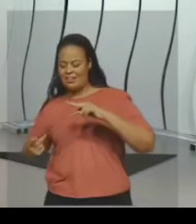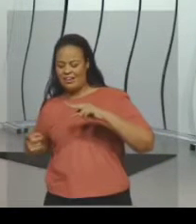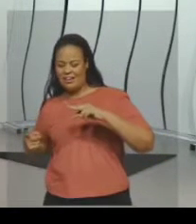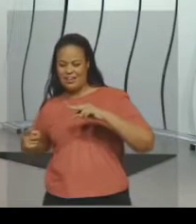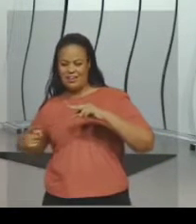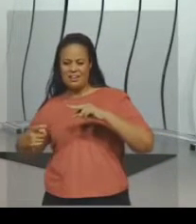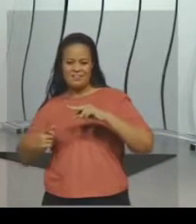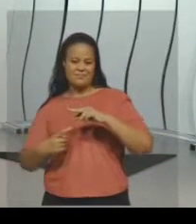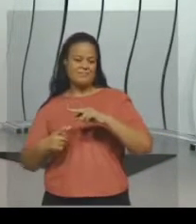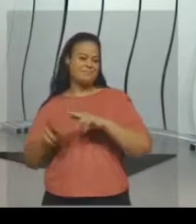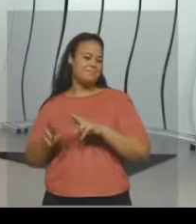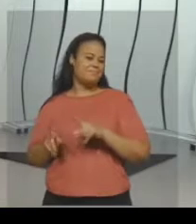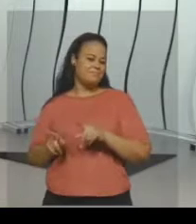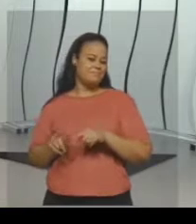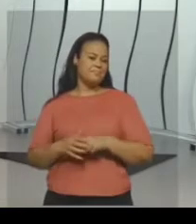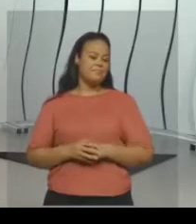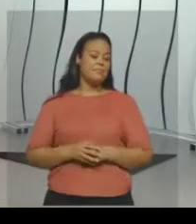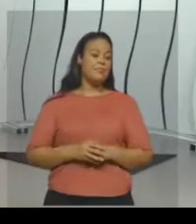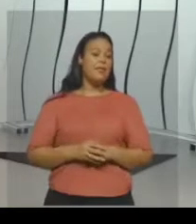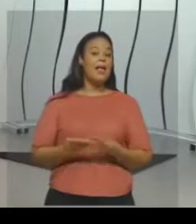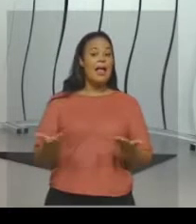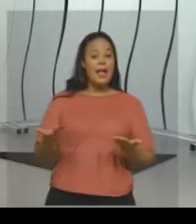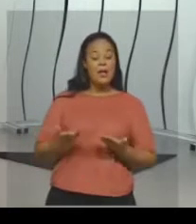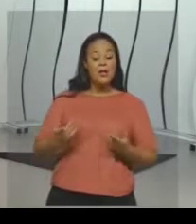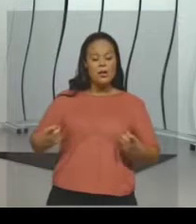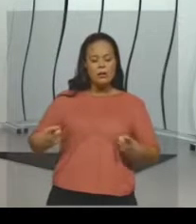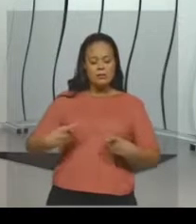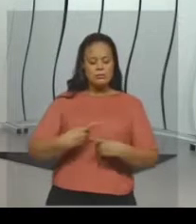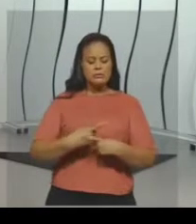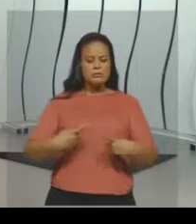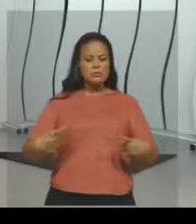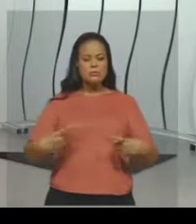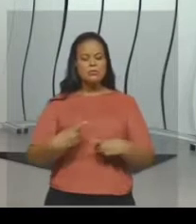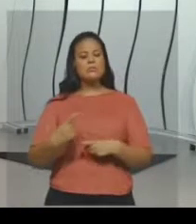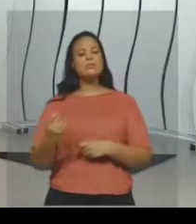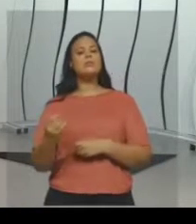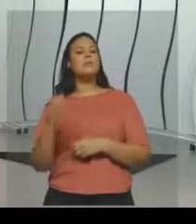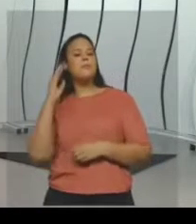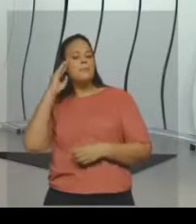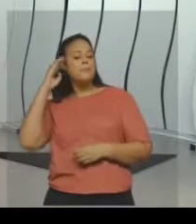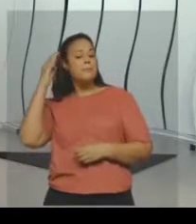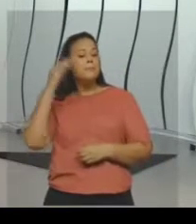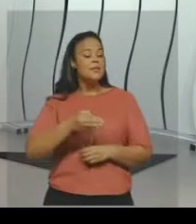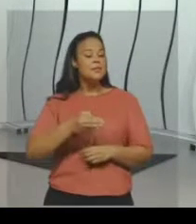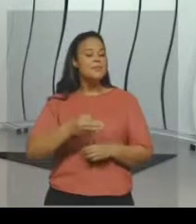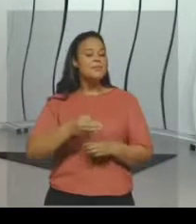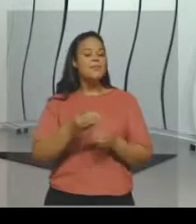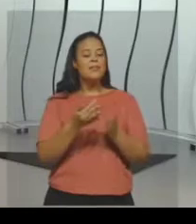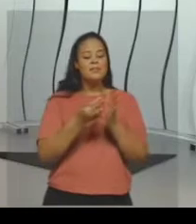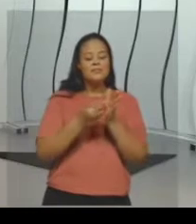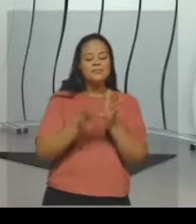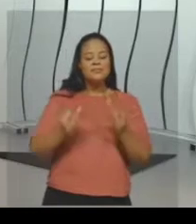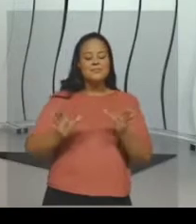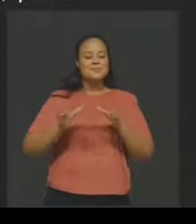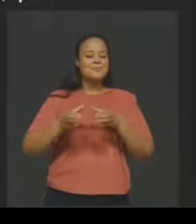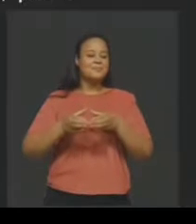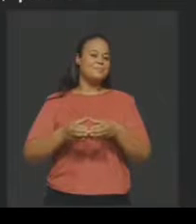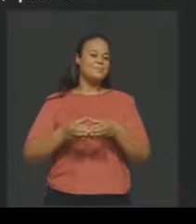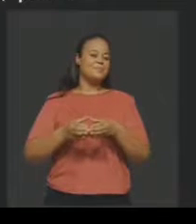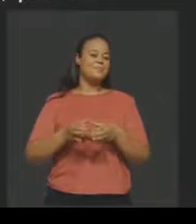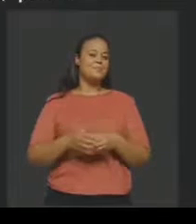E agora vamos para as bactérias, que são os principais representantes deste grupo. Bom, as